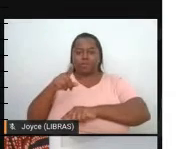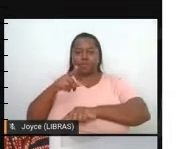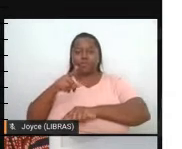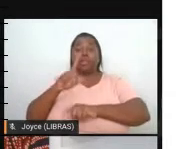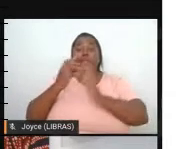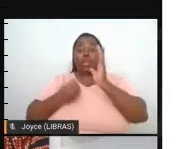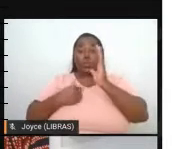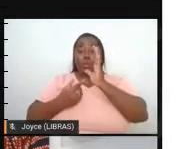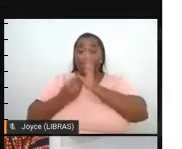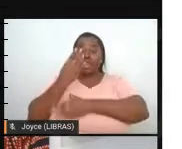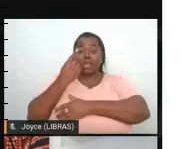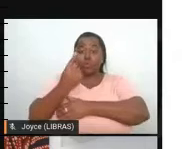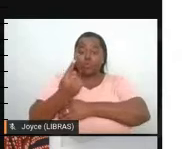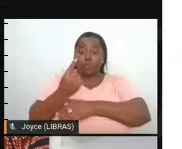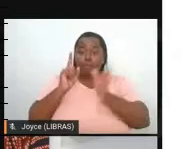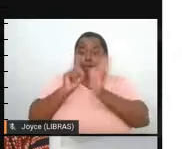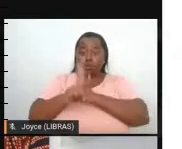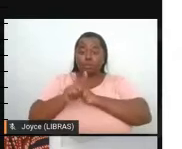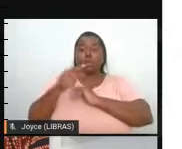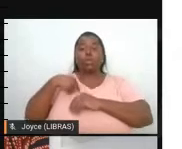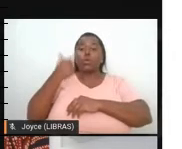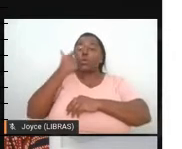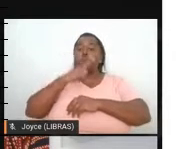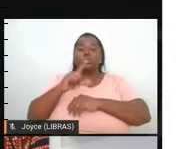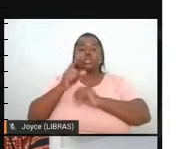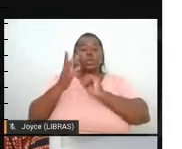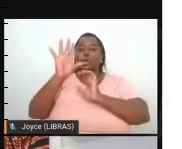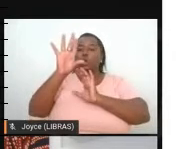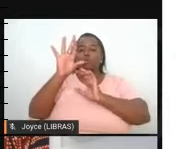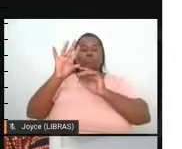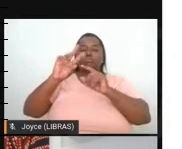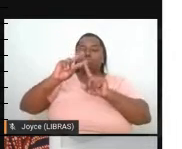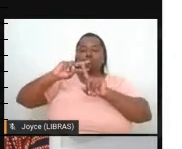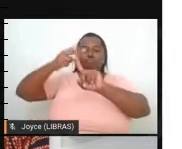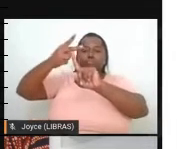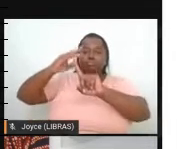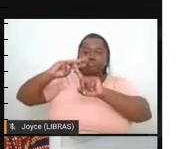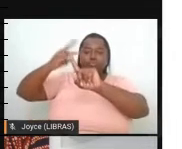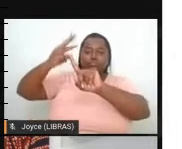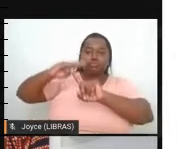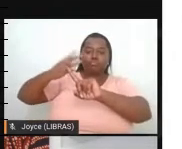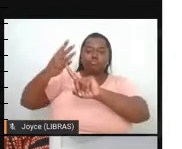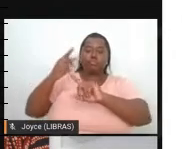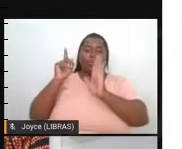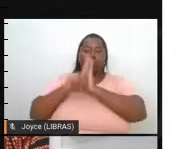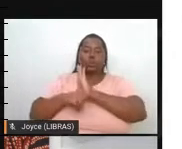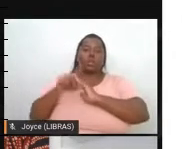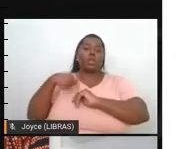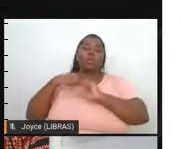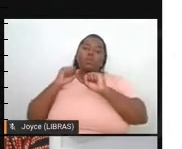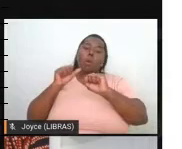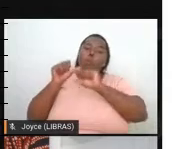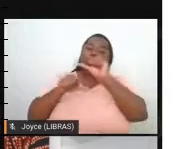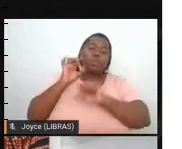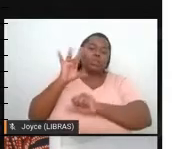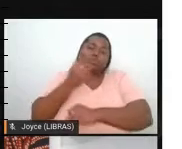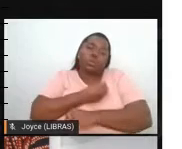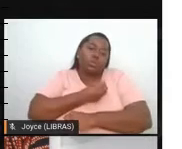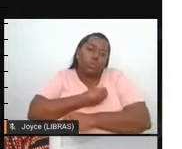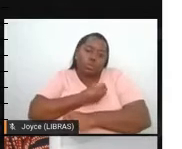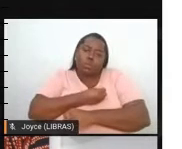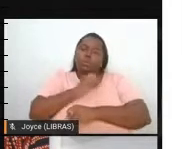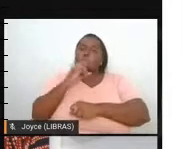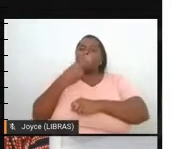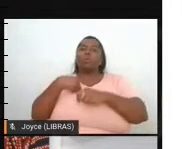tá? E várias vezes, quantas vezes eu quiser. Eu duplico essa questão, eu posso mudar só um valor no enunciado e mudar a resposta